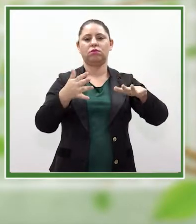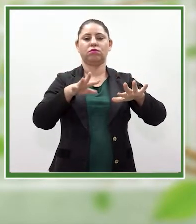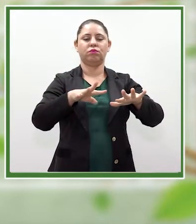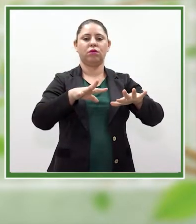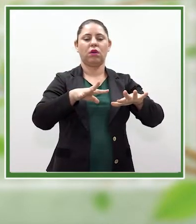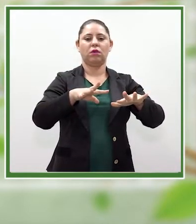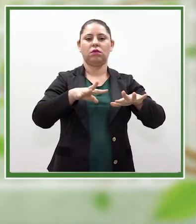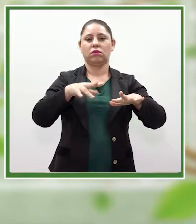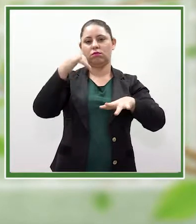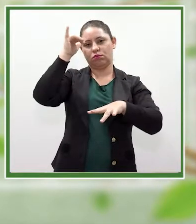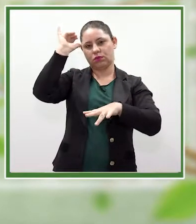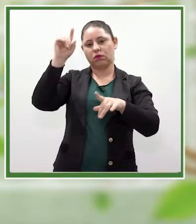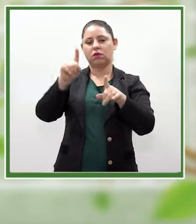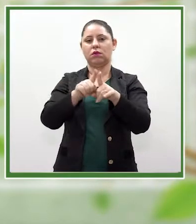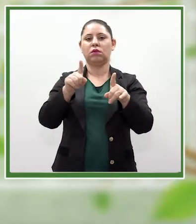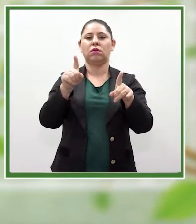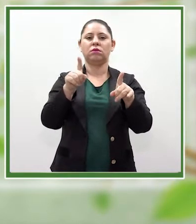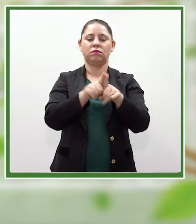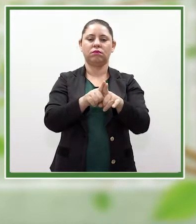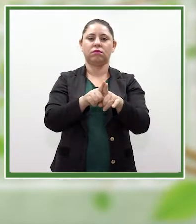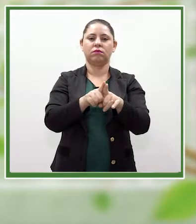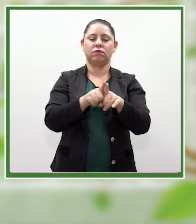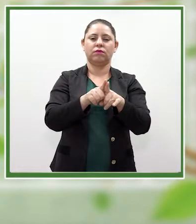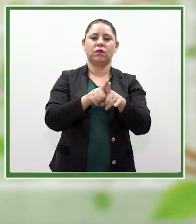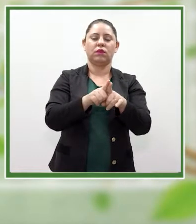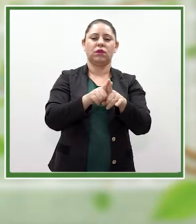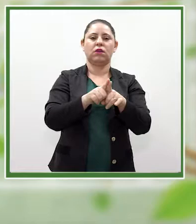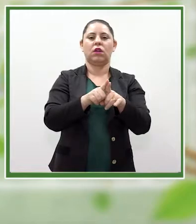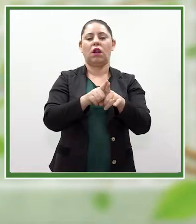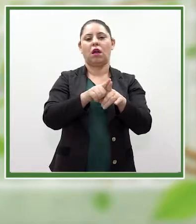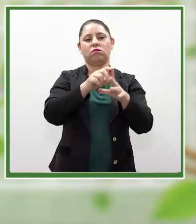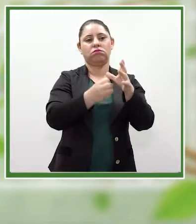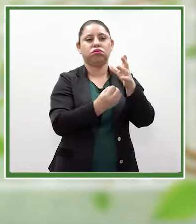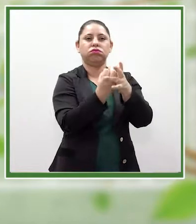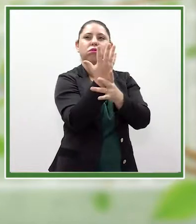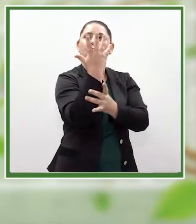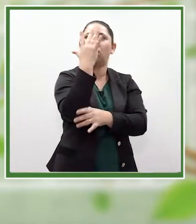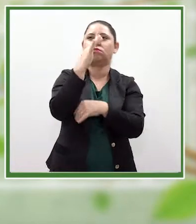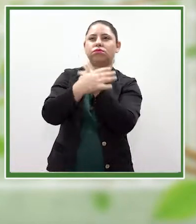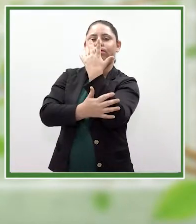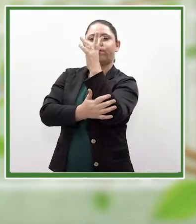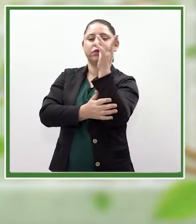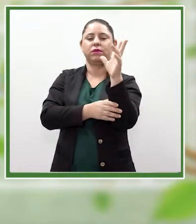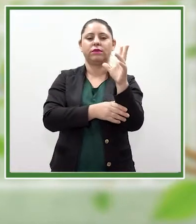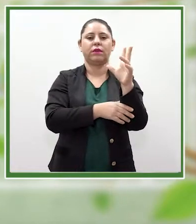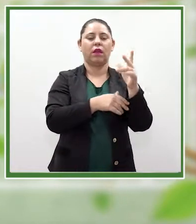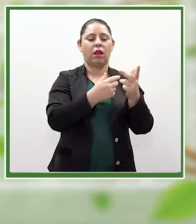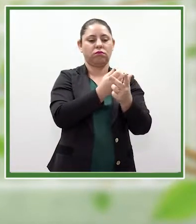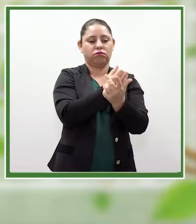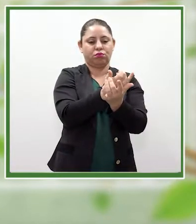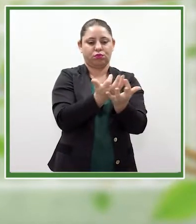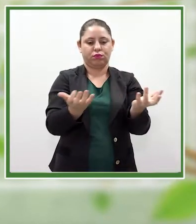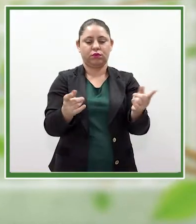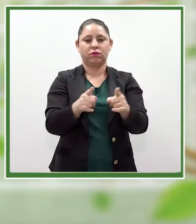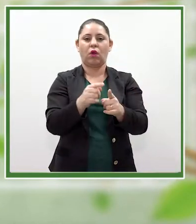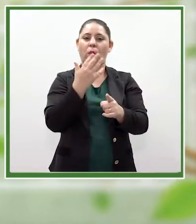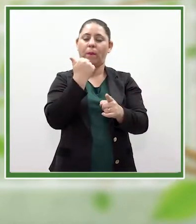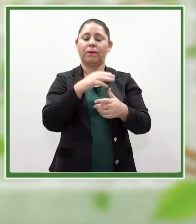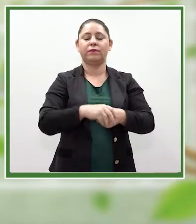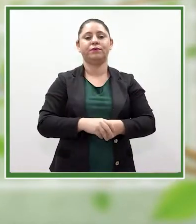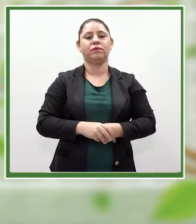lavoura-pecuária-floresta, 7% com integração pecuária-floresta e 1% com integração